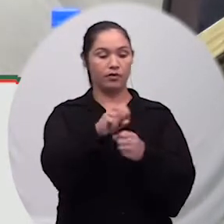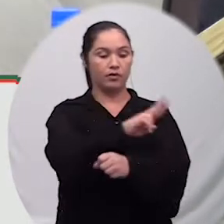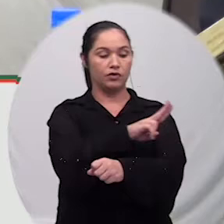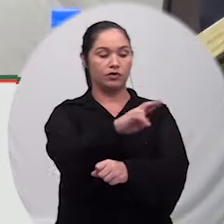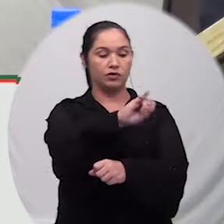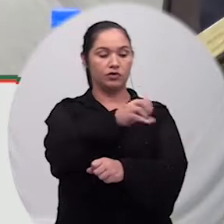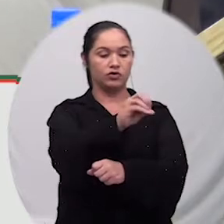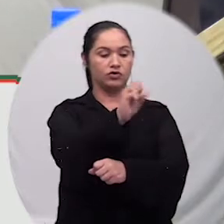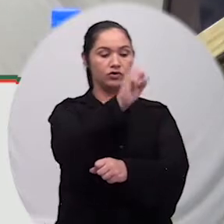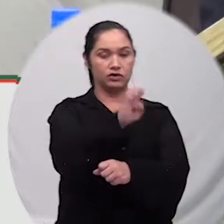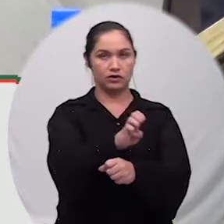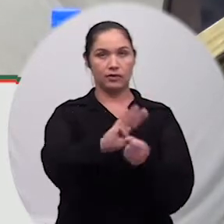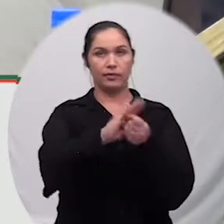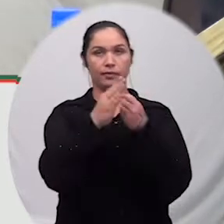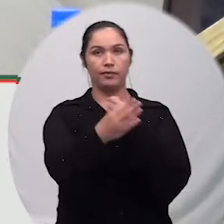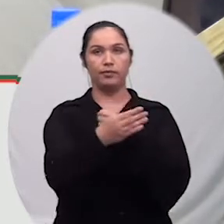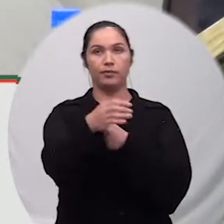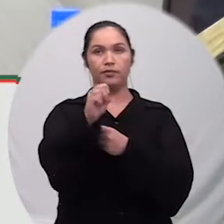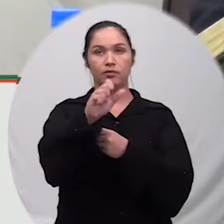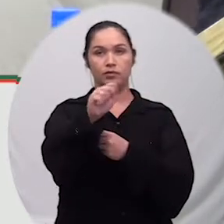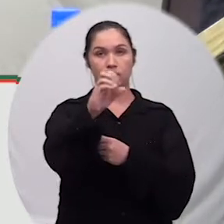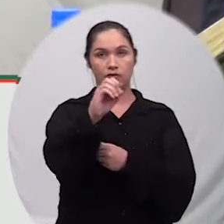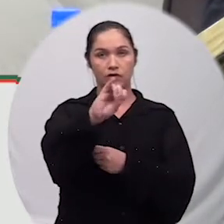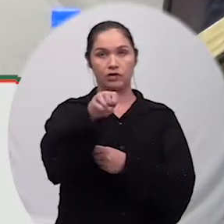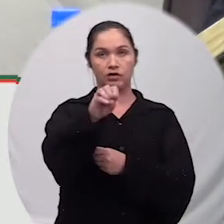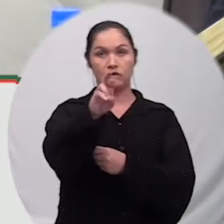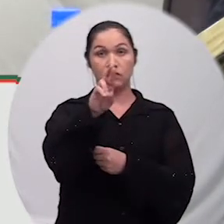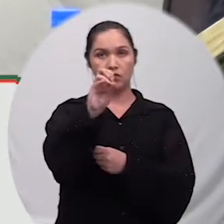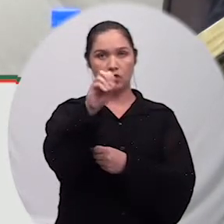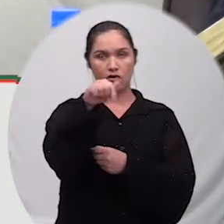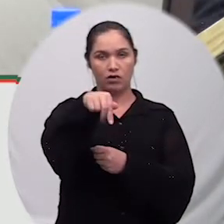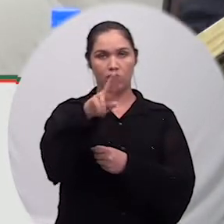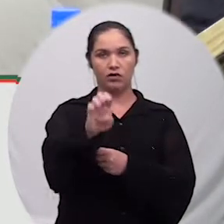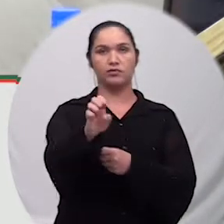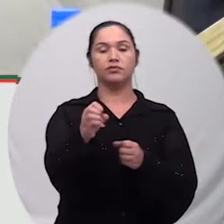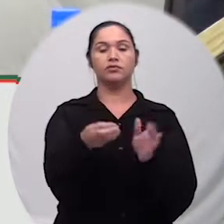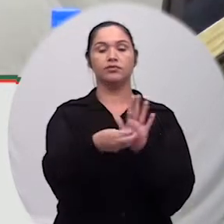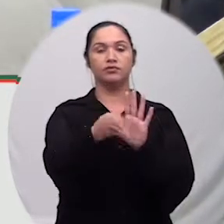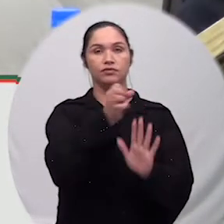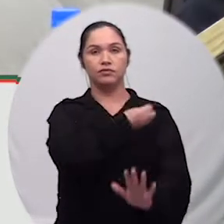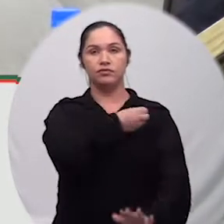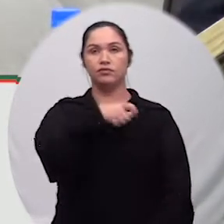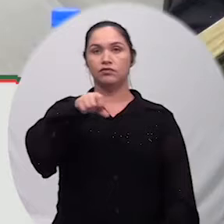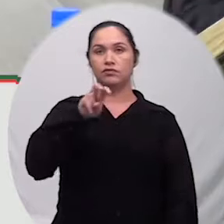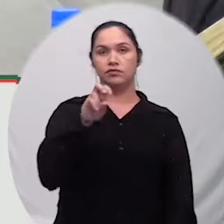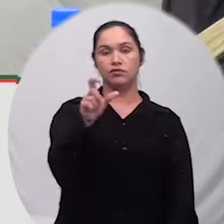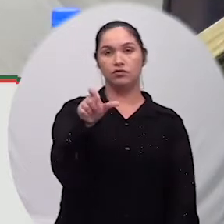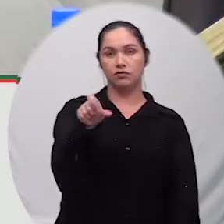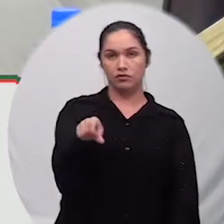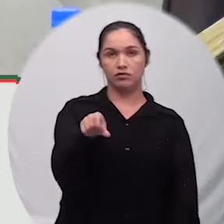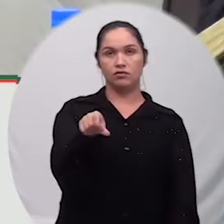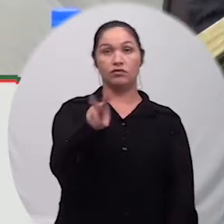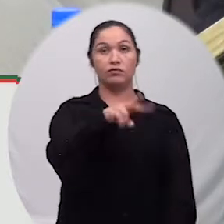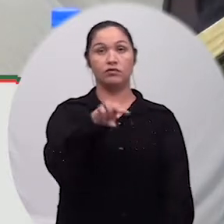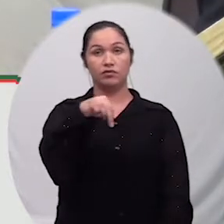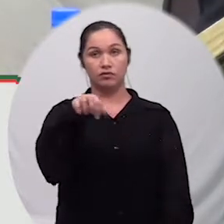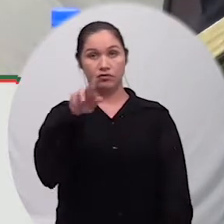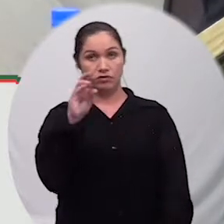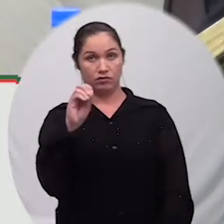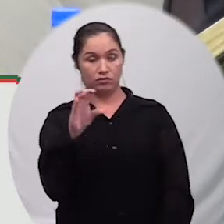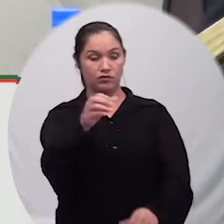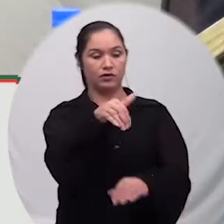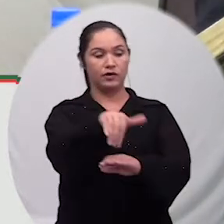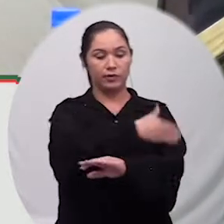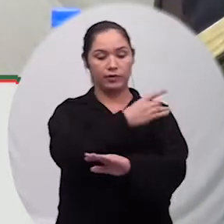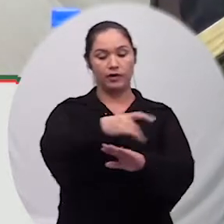Mariano, localizado no bairro São Roque. Indicação número 959/18, autoria vereador Marcos Meller,